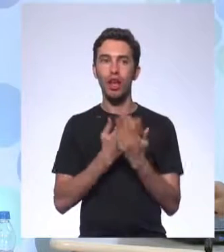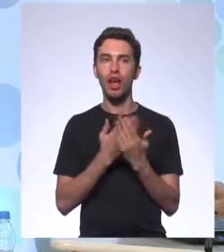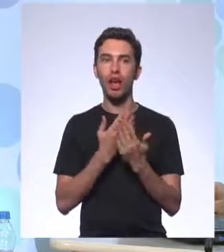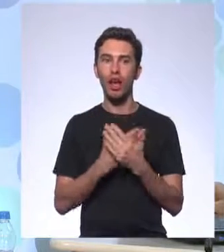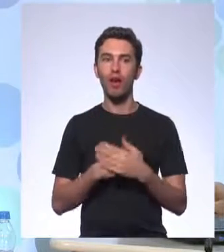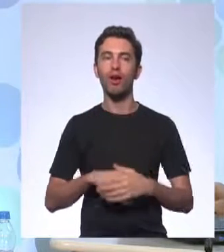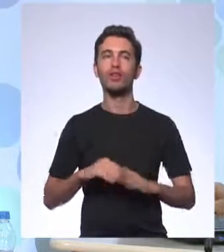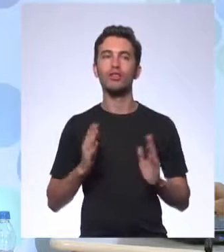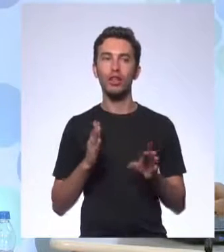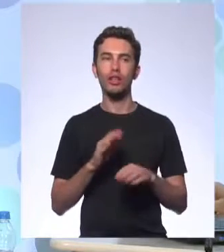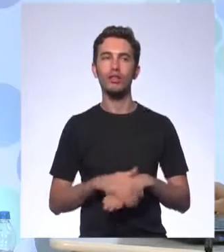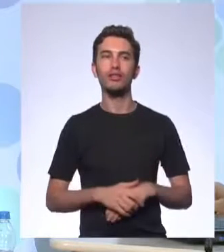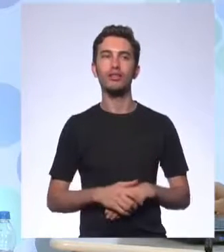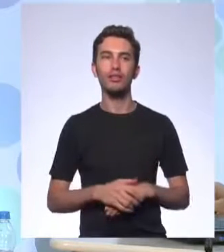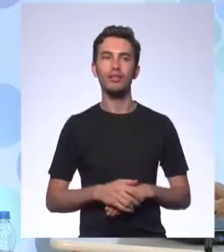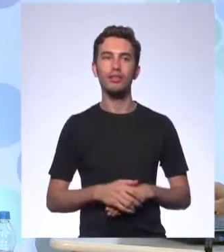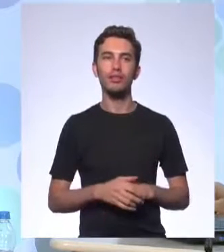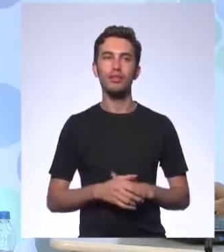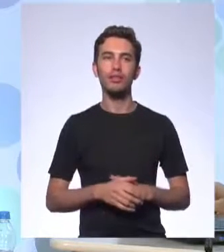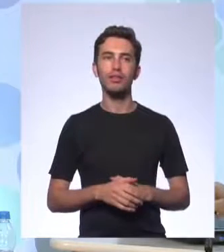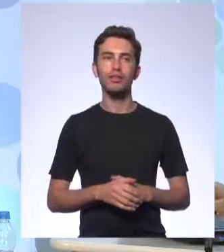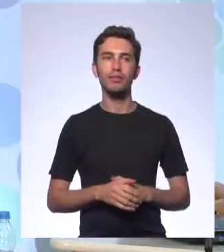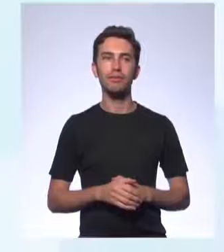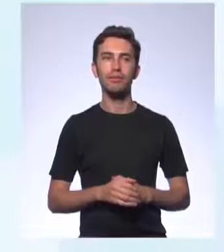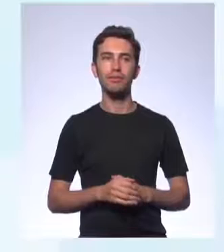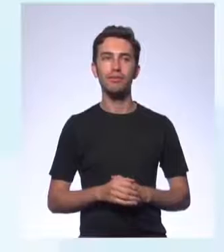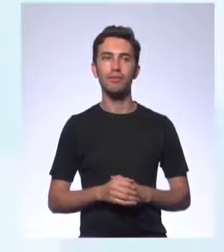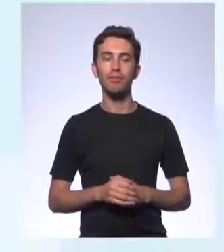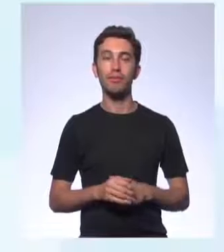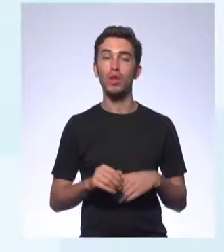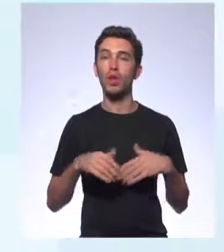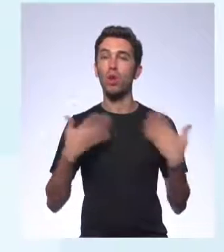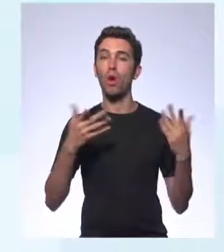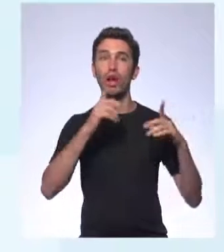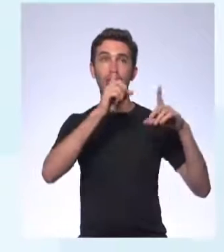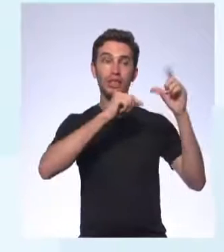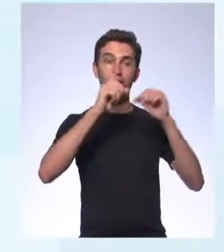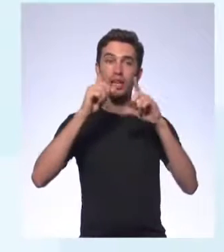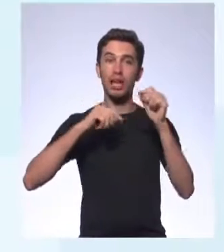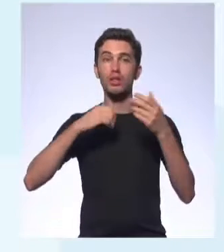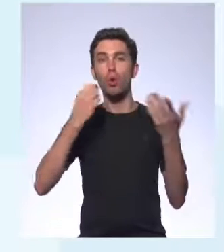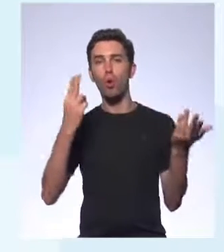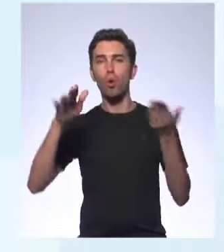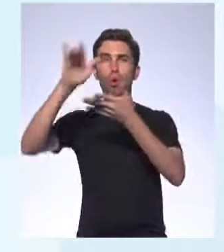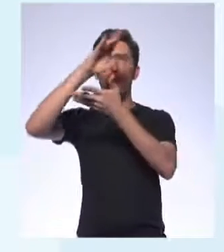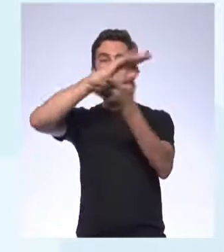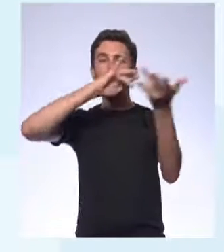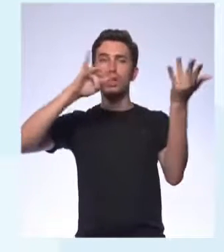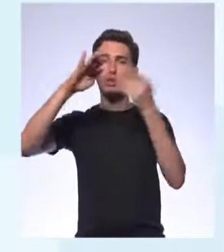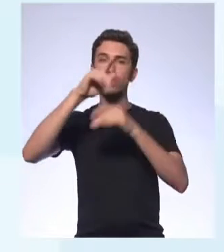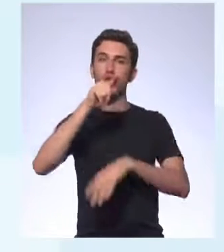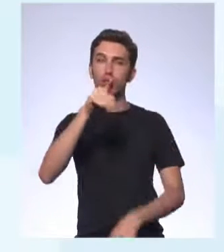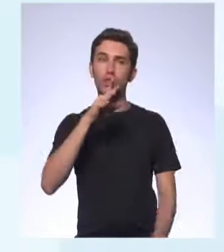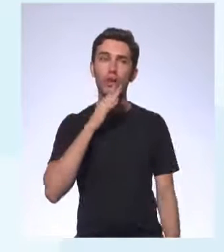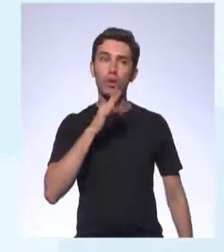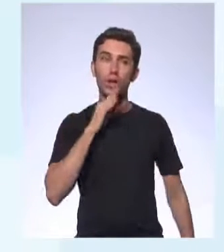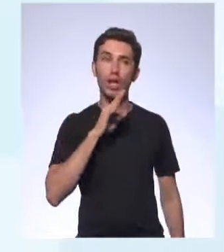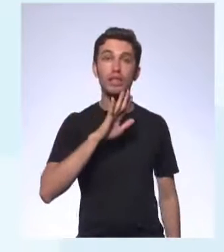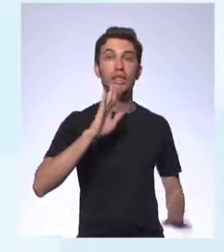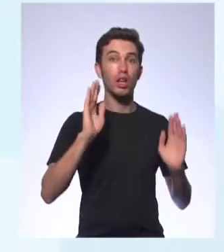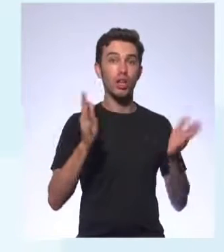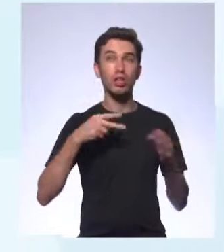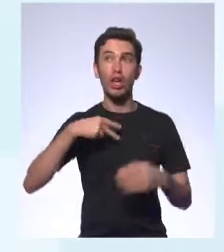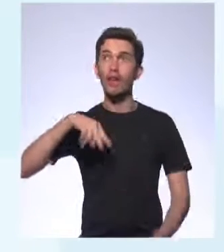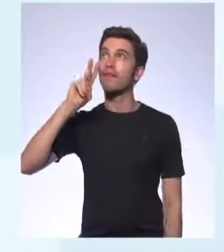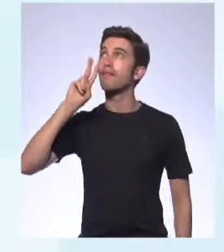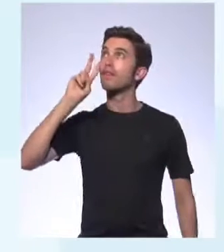pouquinho de tempo, aí mais um pouquinho menos que a metade. Quais estrelas ou constelações você conhece e já vislumbrou